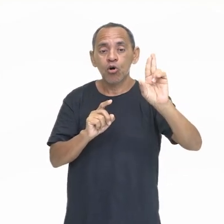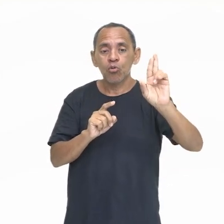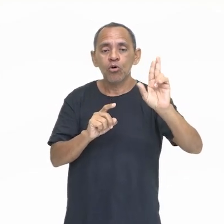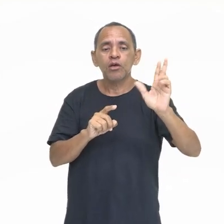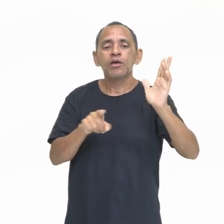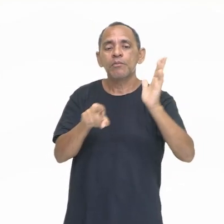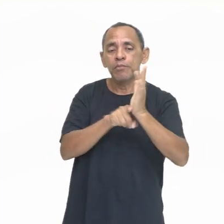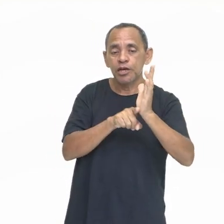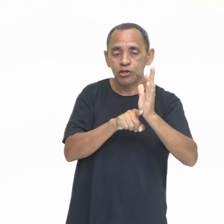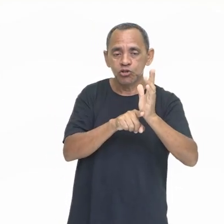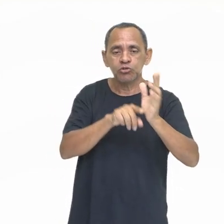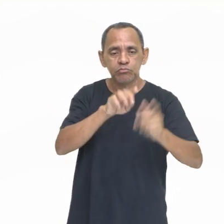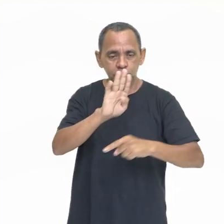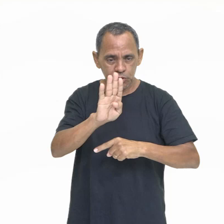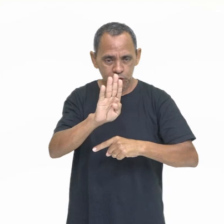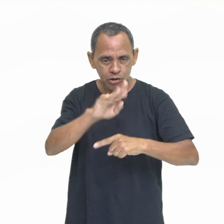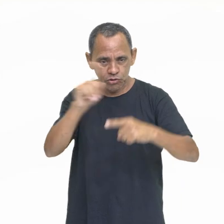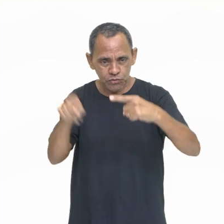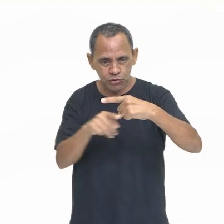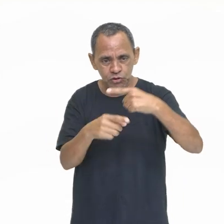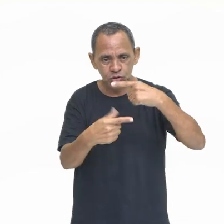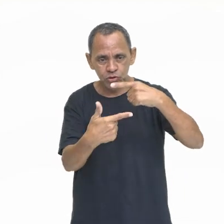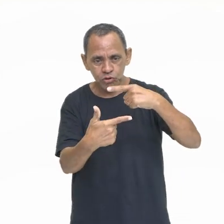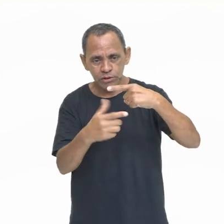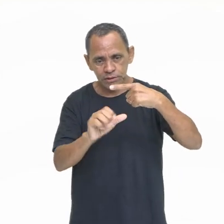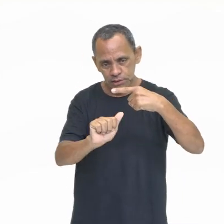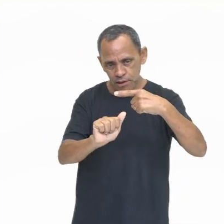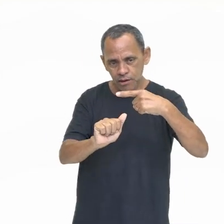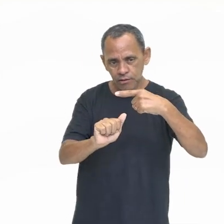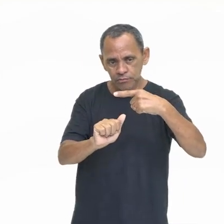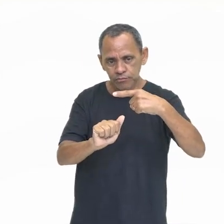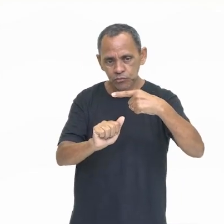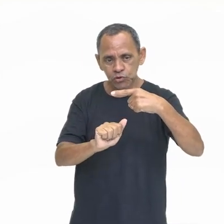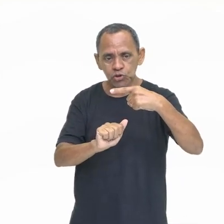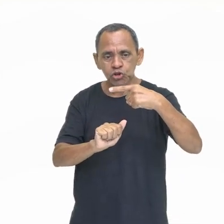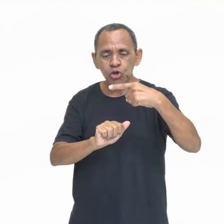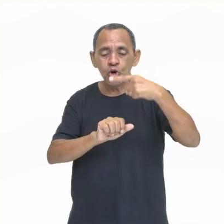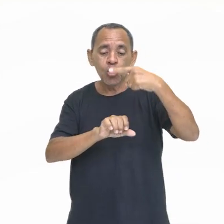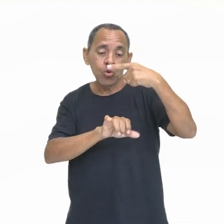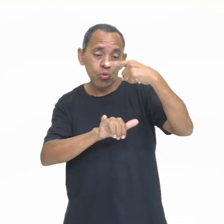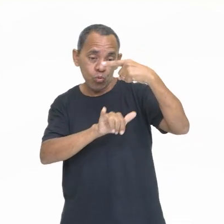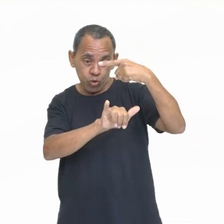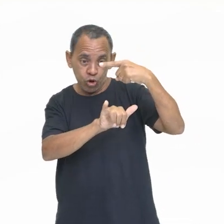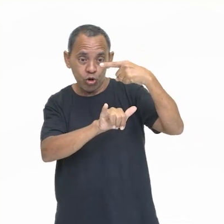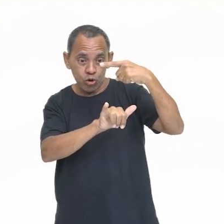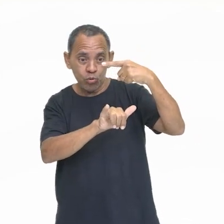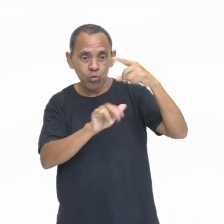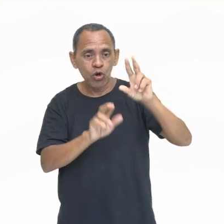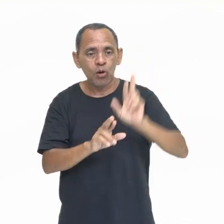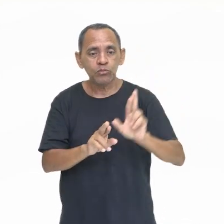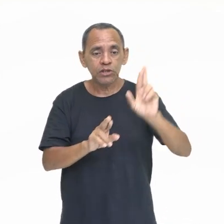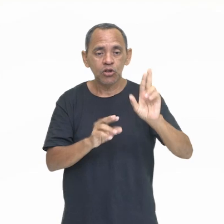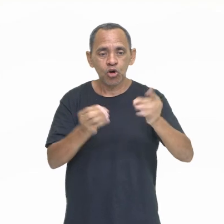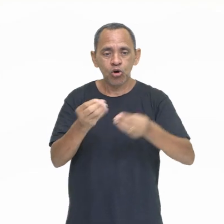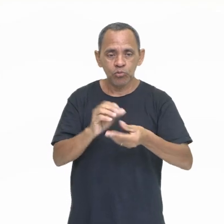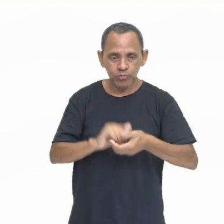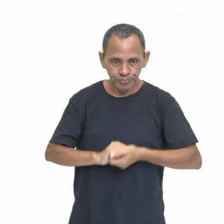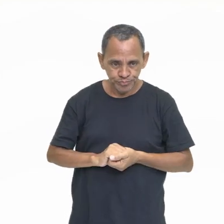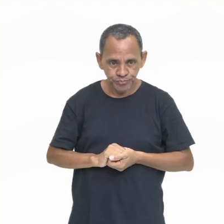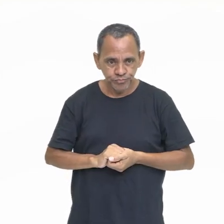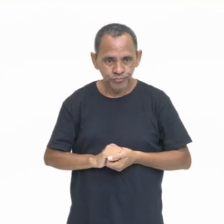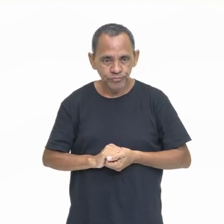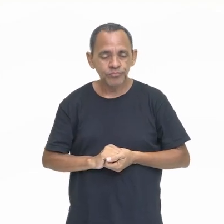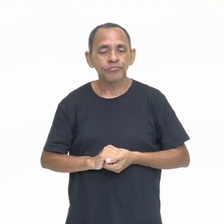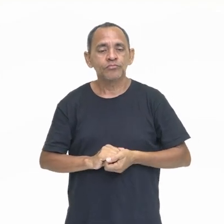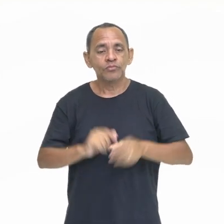b dividido por 2a, certo? E o y do vértice nós representamos por menos delta sobre 4a.